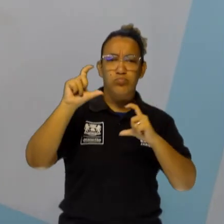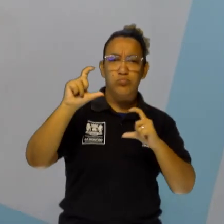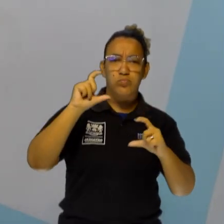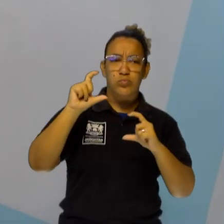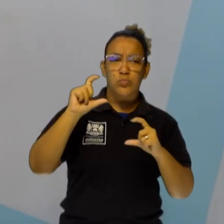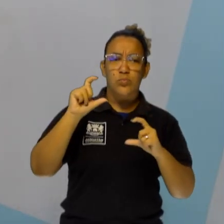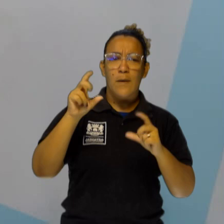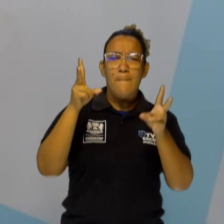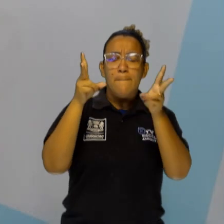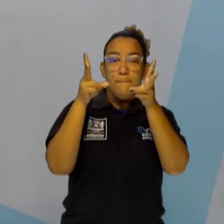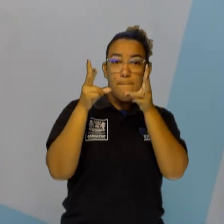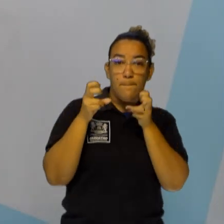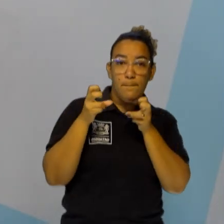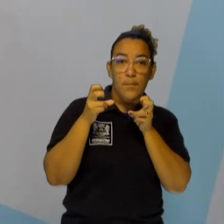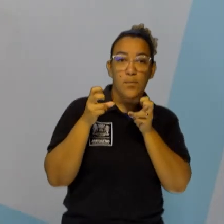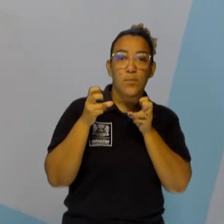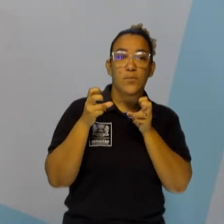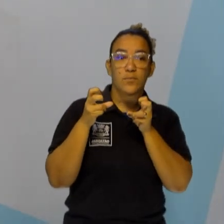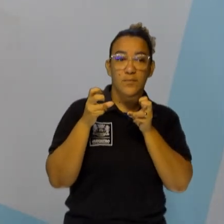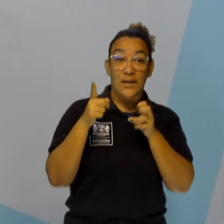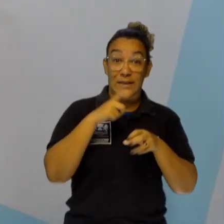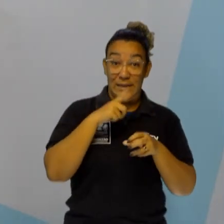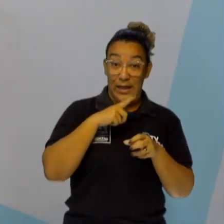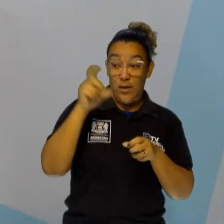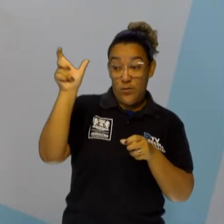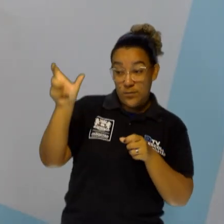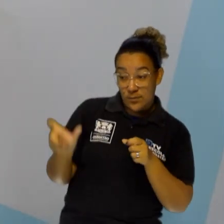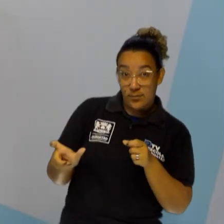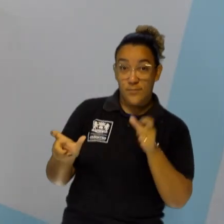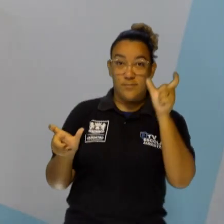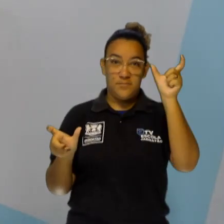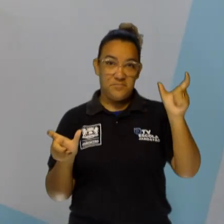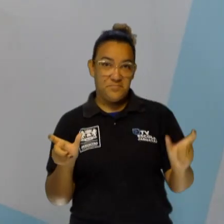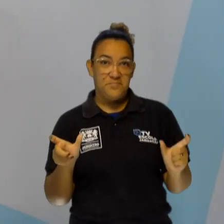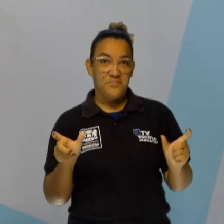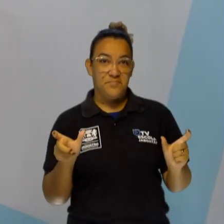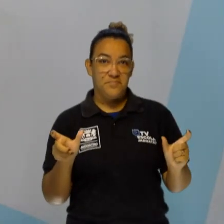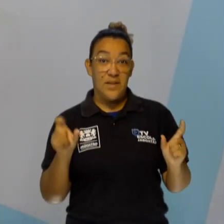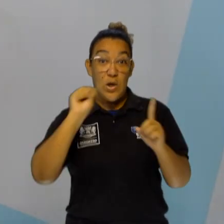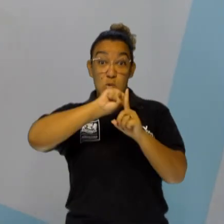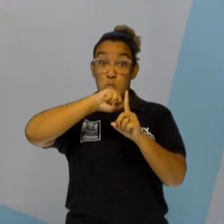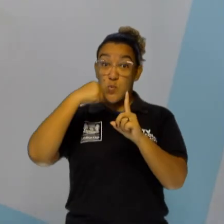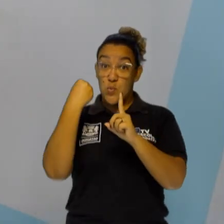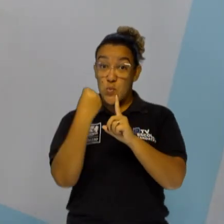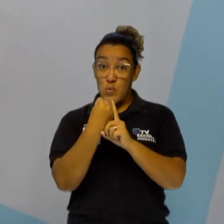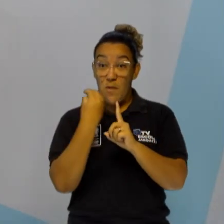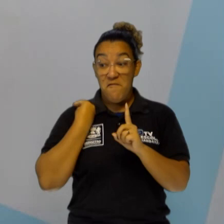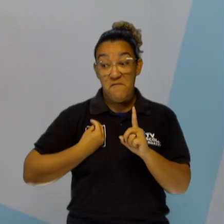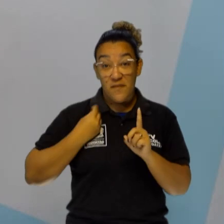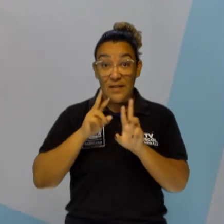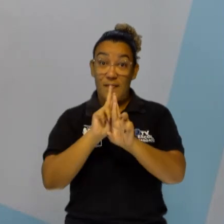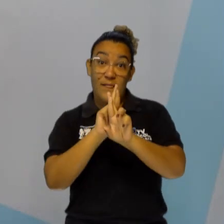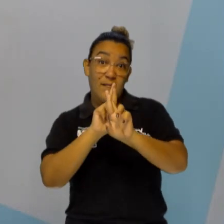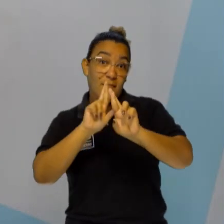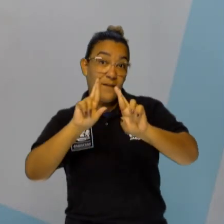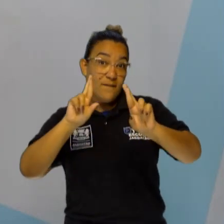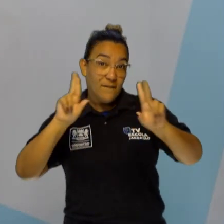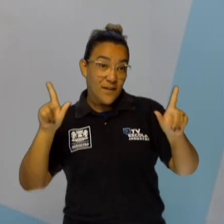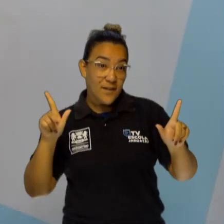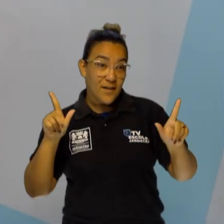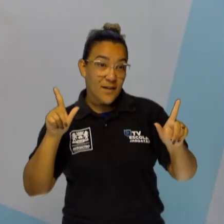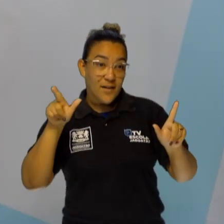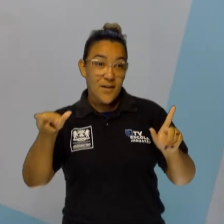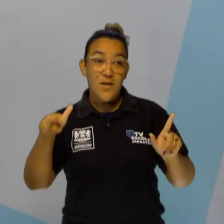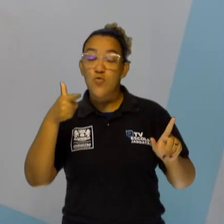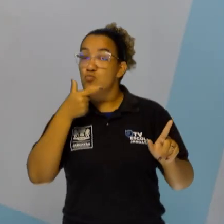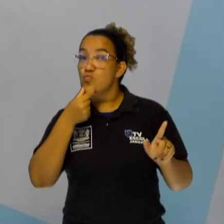que aqui nós temos um personagem que tem uma condição diferenciada do outro, tá? Eu tenho aqui um garoto que está